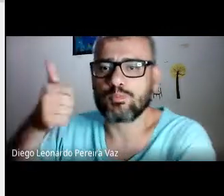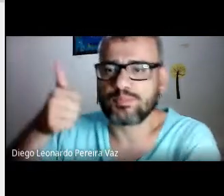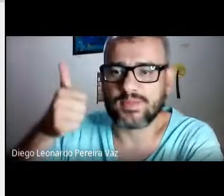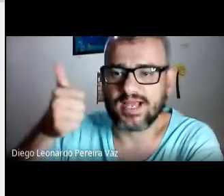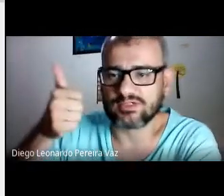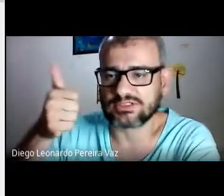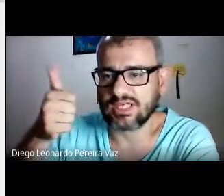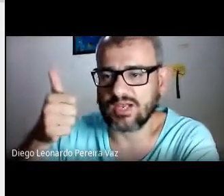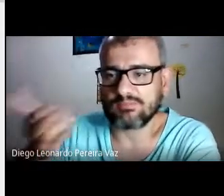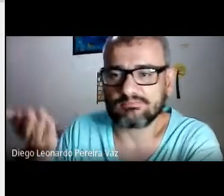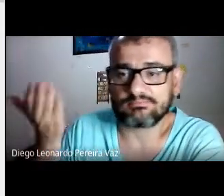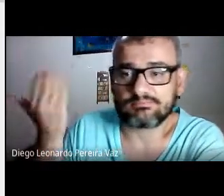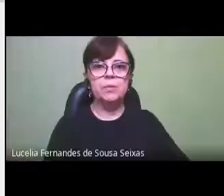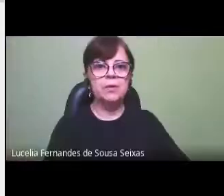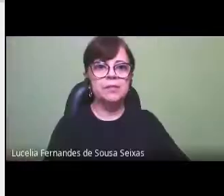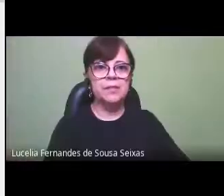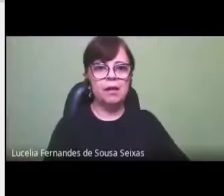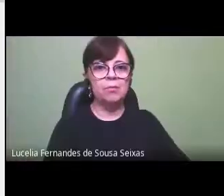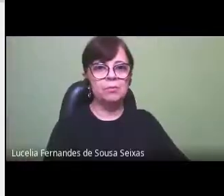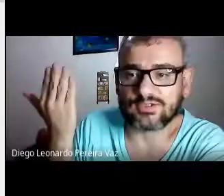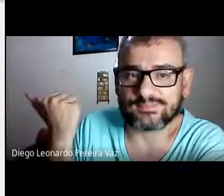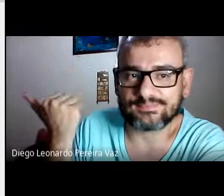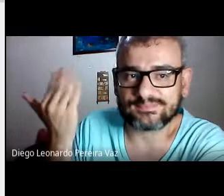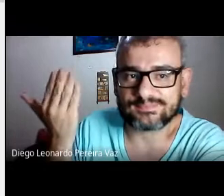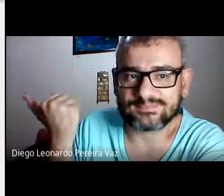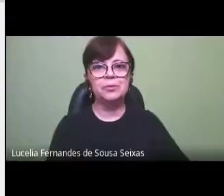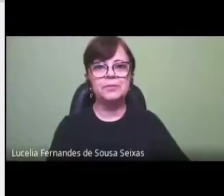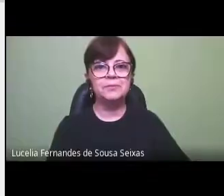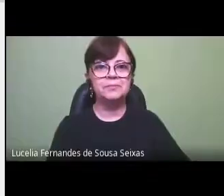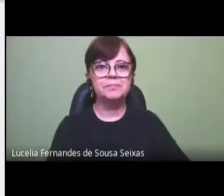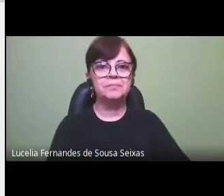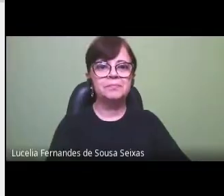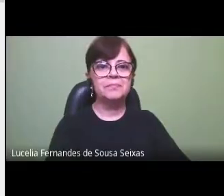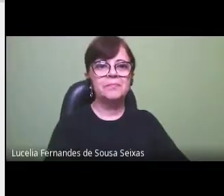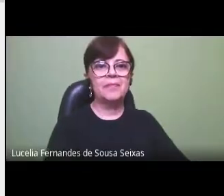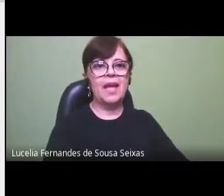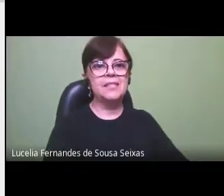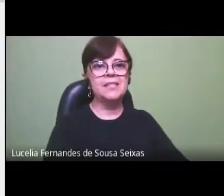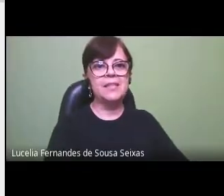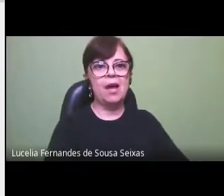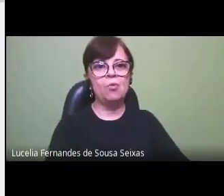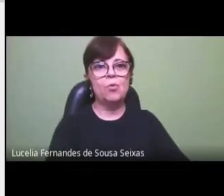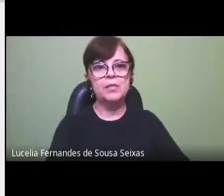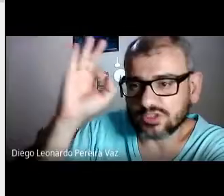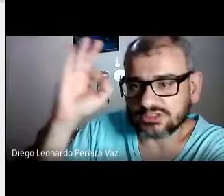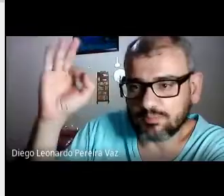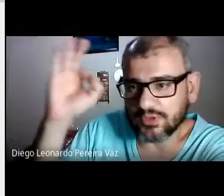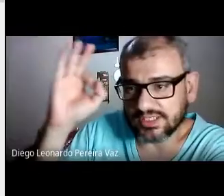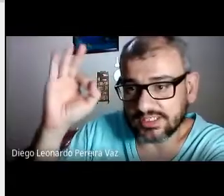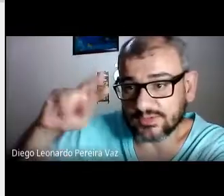O primeiro sinal. Primeiro passado. Sinal passado. É esse sinal com